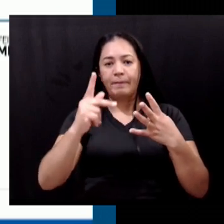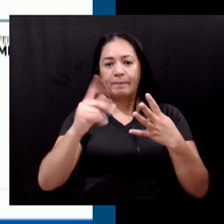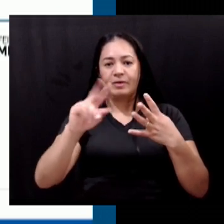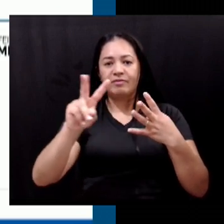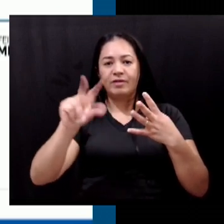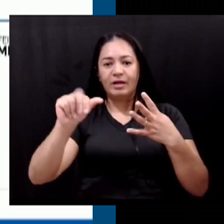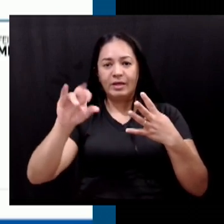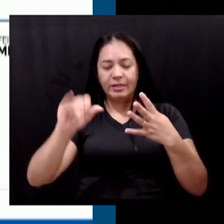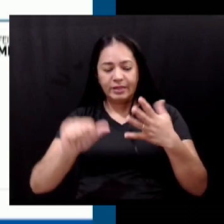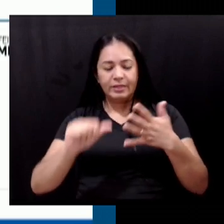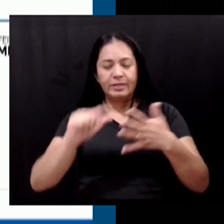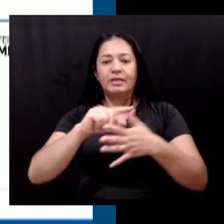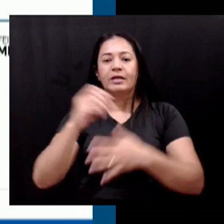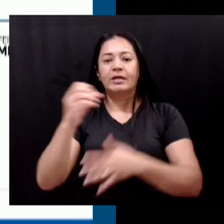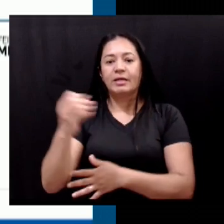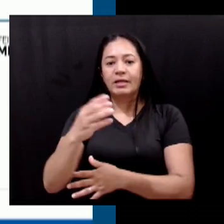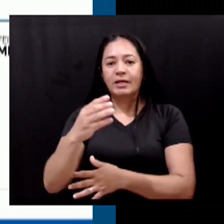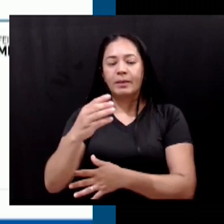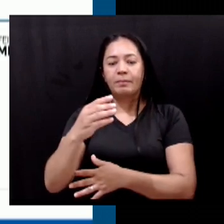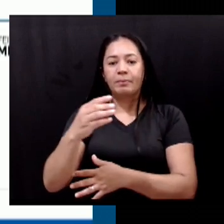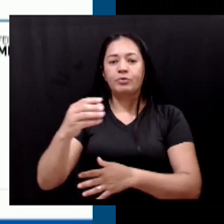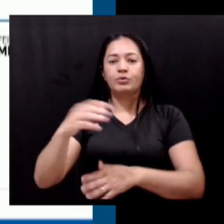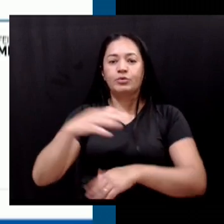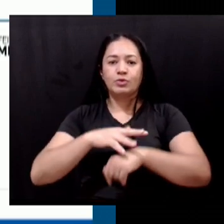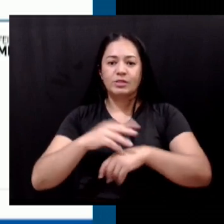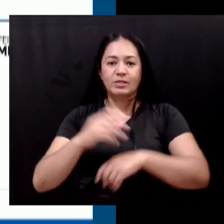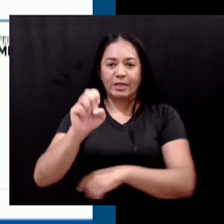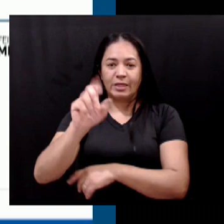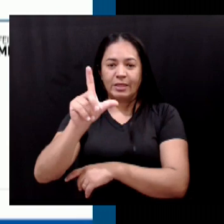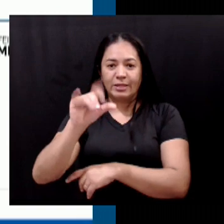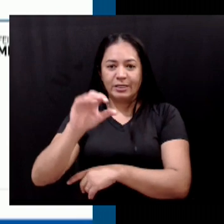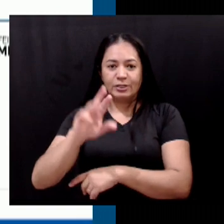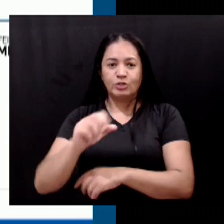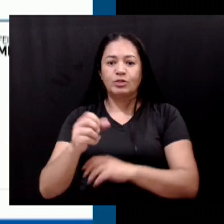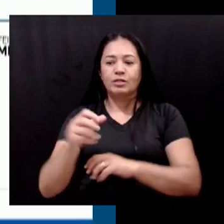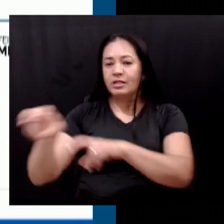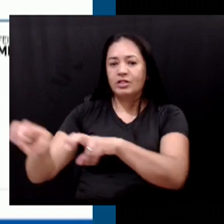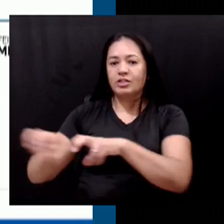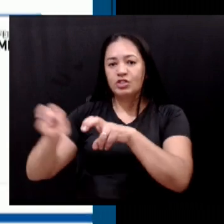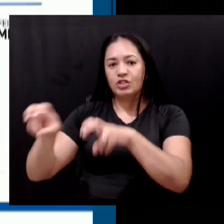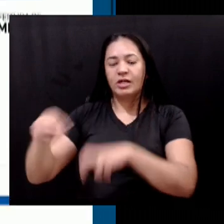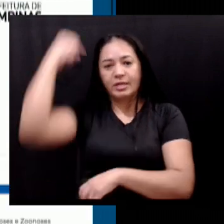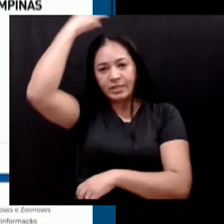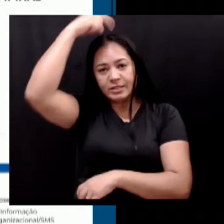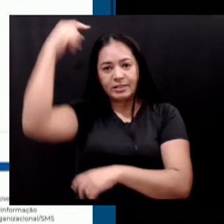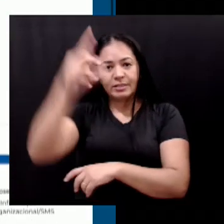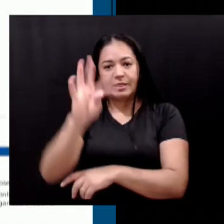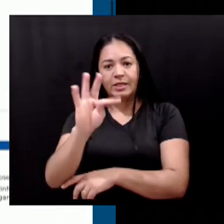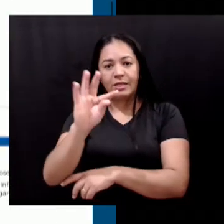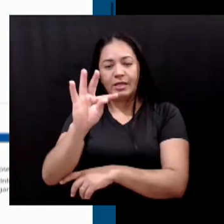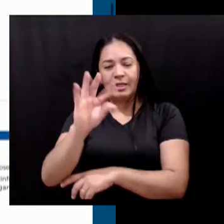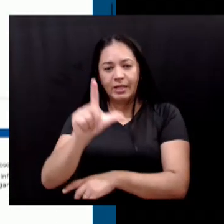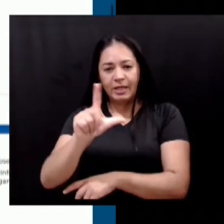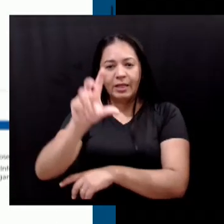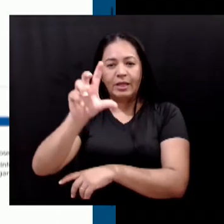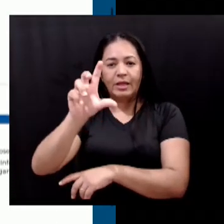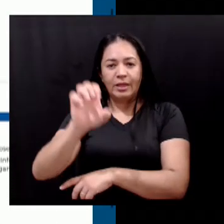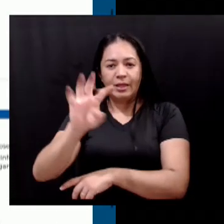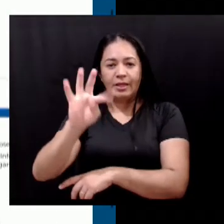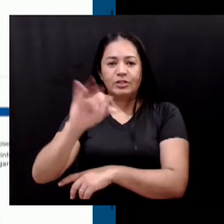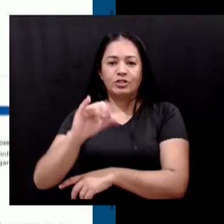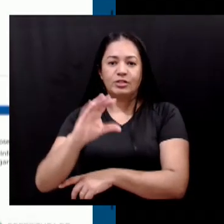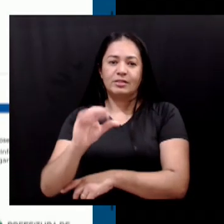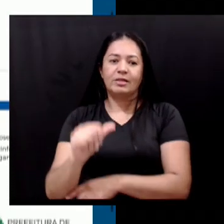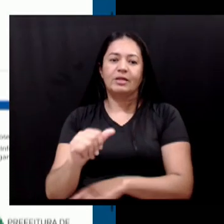Jardim Cristina, Vila Aeroporto e Chácara Santa Letícia. Na região sul de Campinas, o alerta fica para os moradores